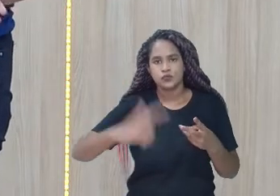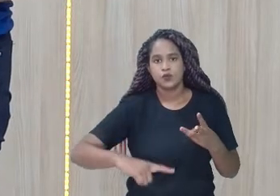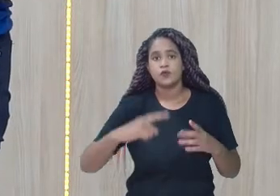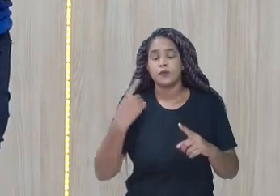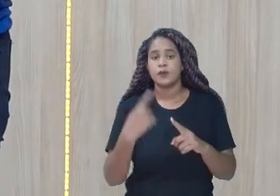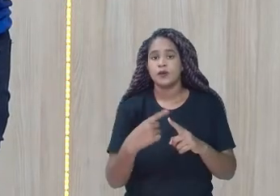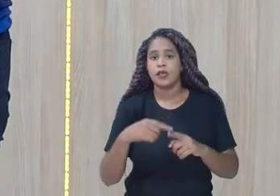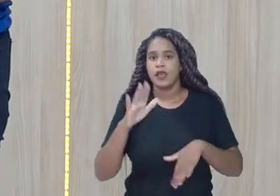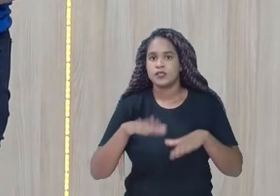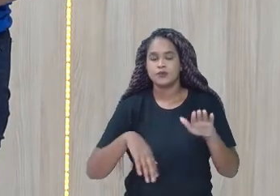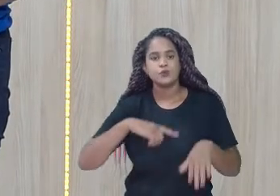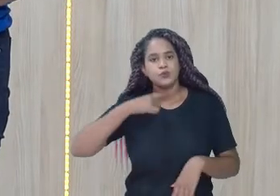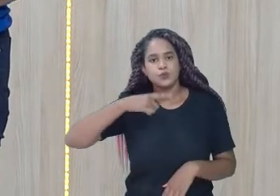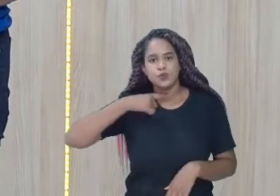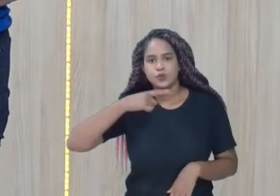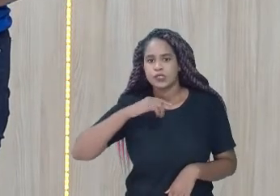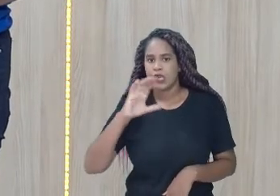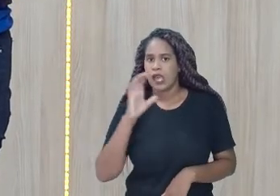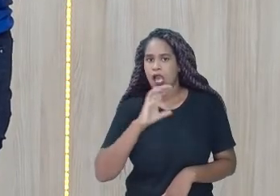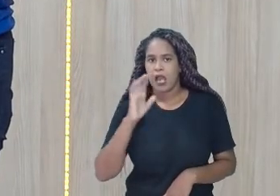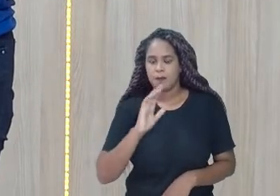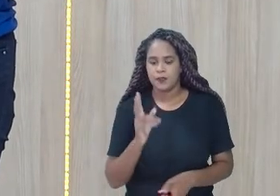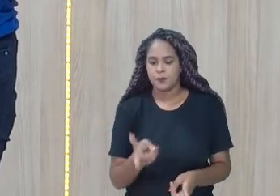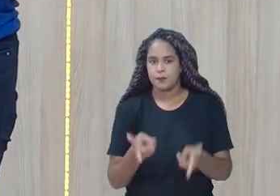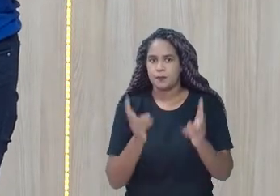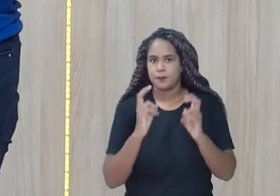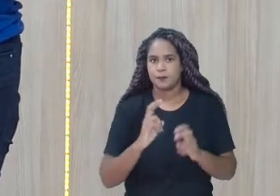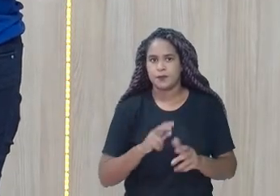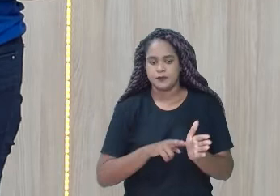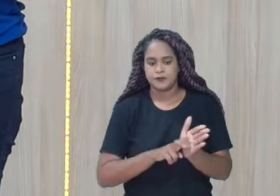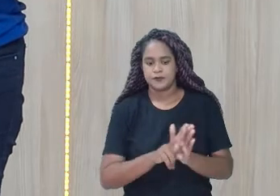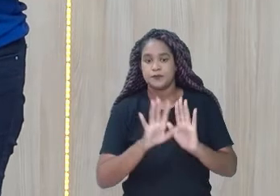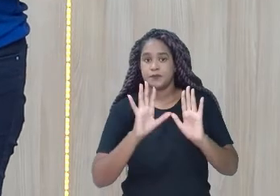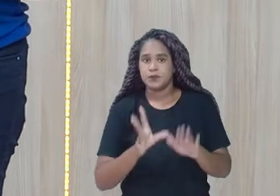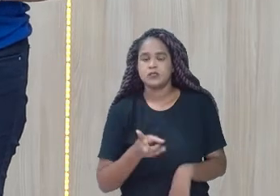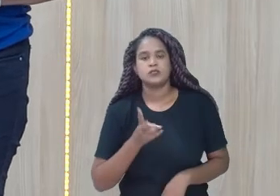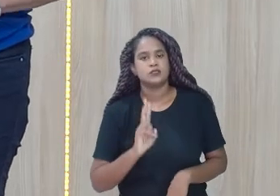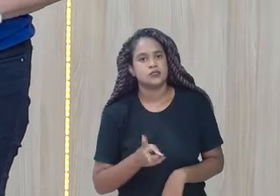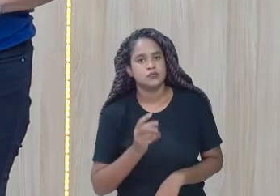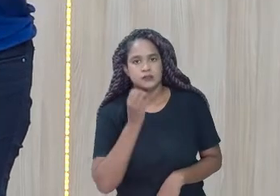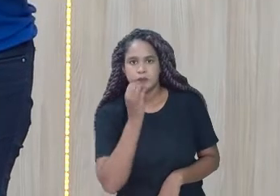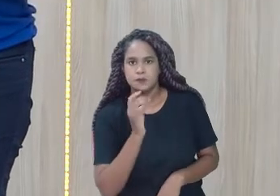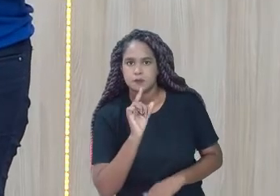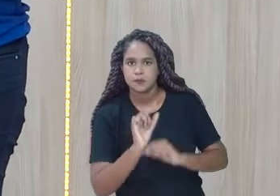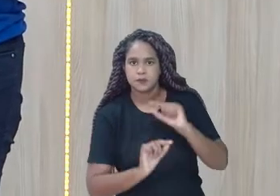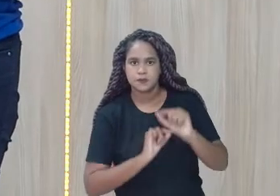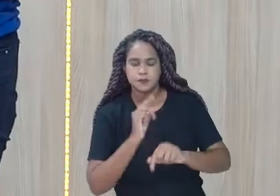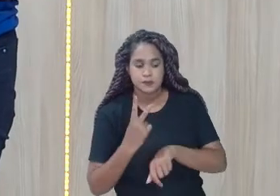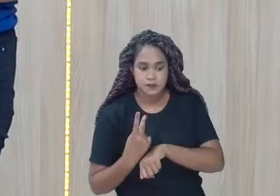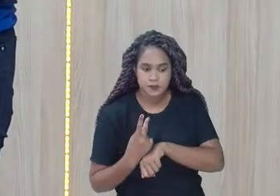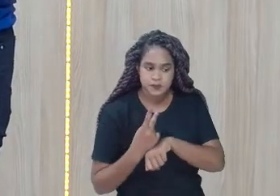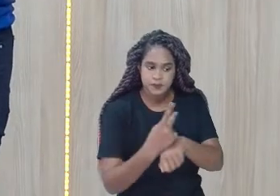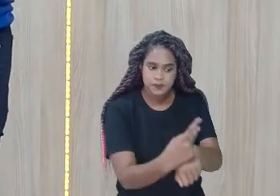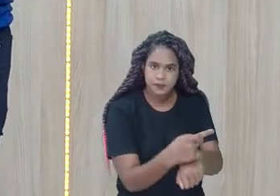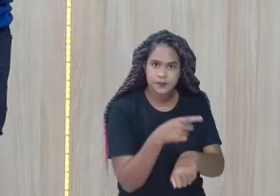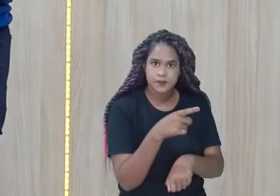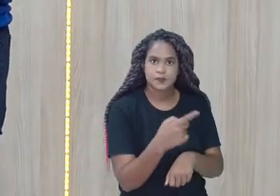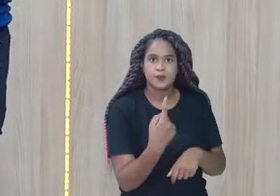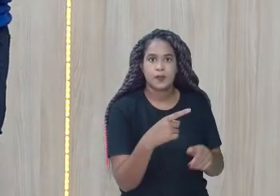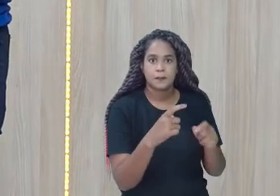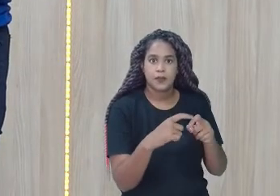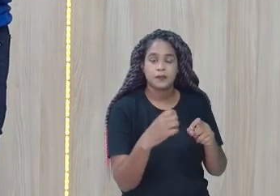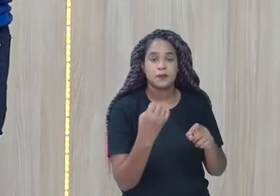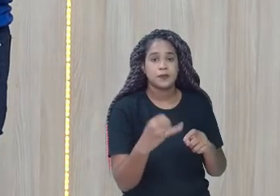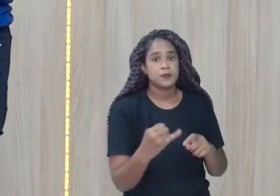não consegue detectar rapidamente. Mas aí sempre é bom procurar, porque qualquer coisa você